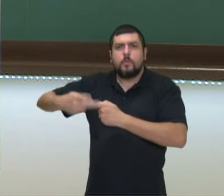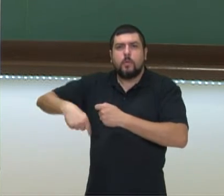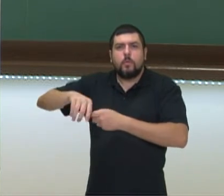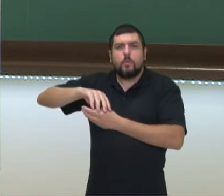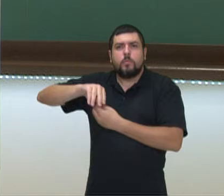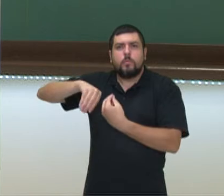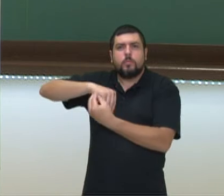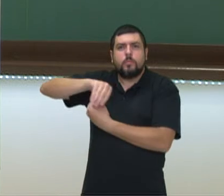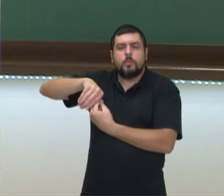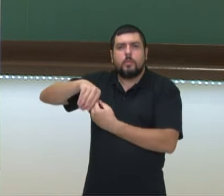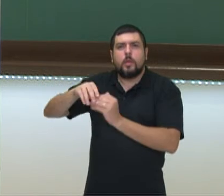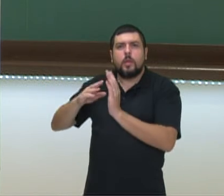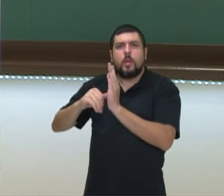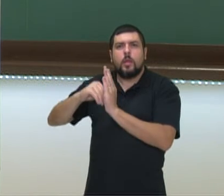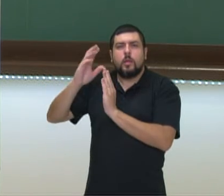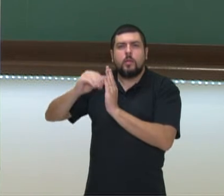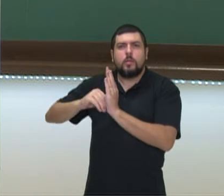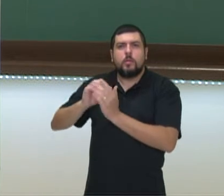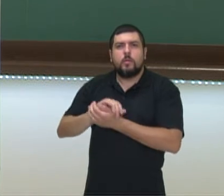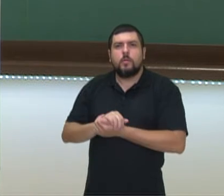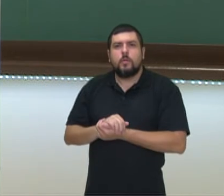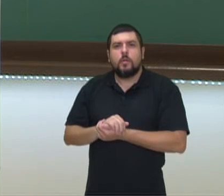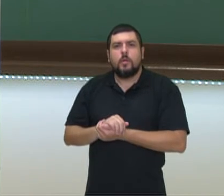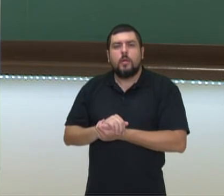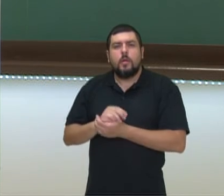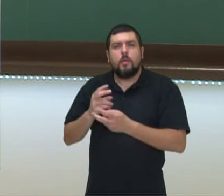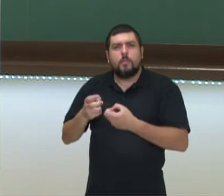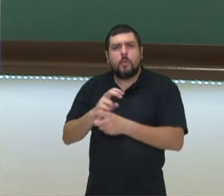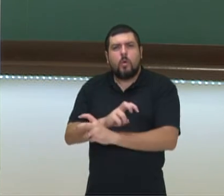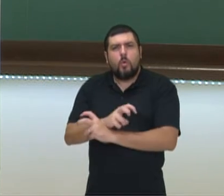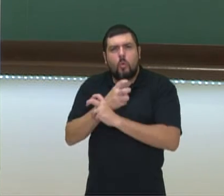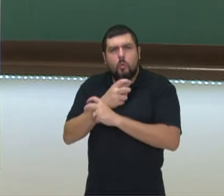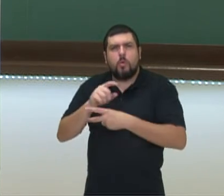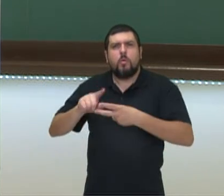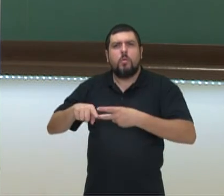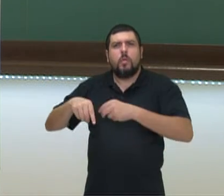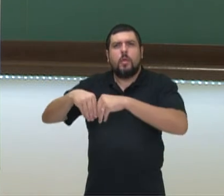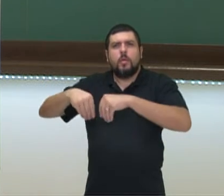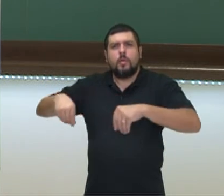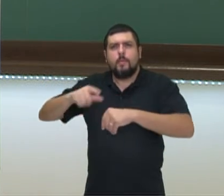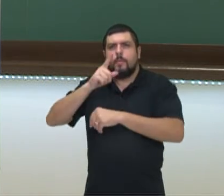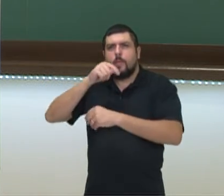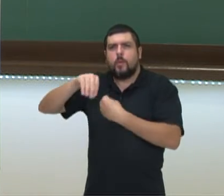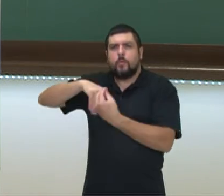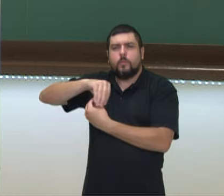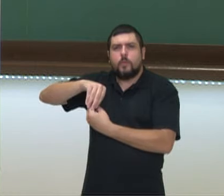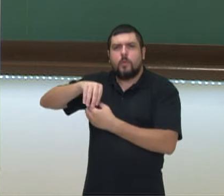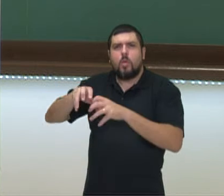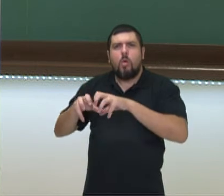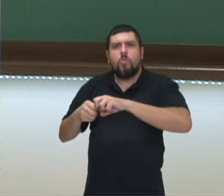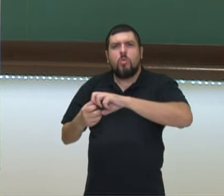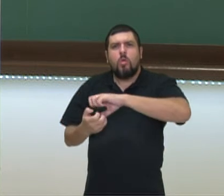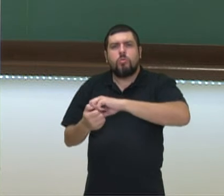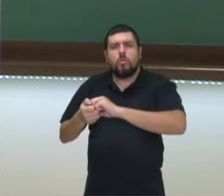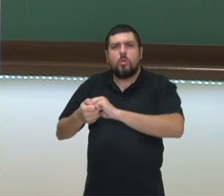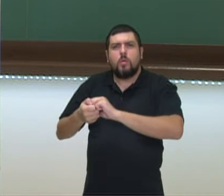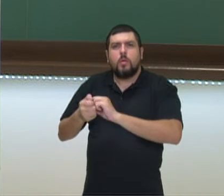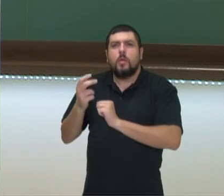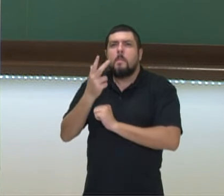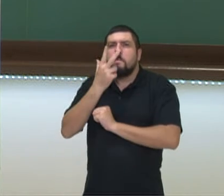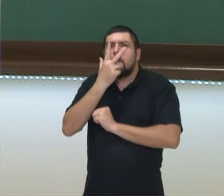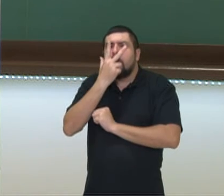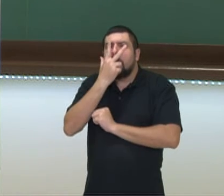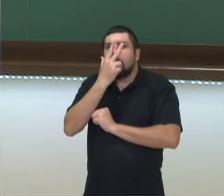materiais sólidos, como a gente viu, argila, ossos, minerais, carvão, com algo que pudesse dar, né, esse aspecto de tinta, né,